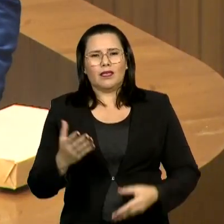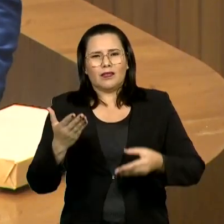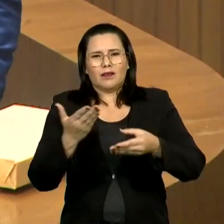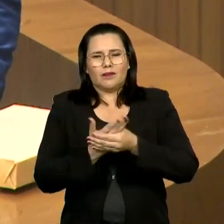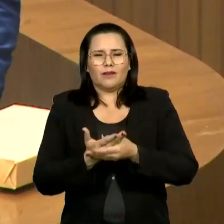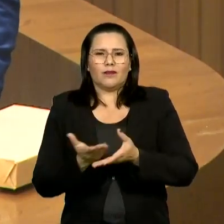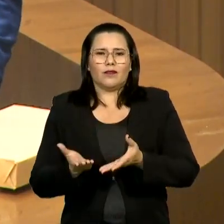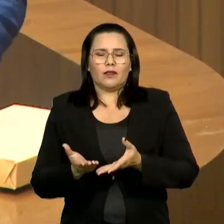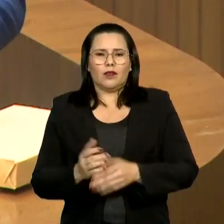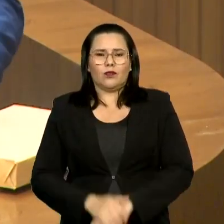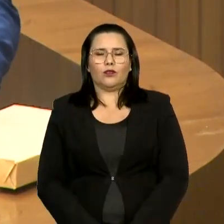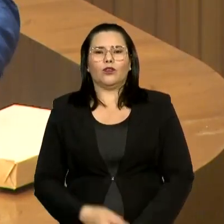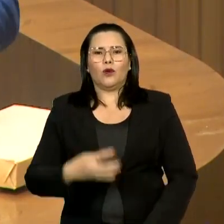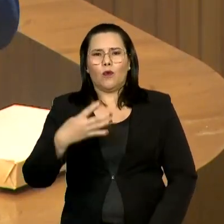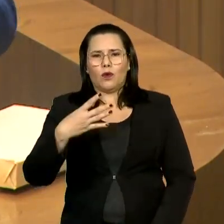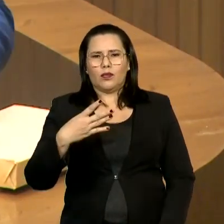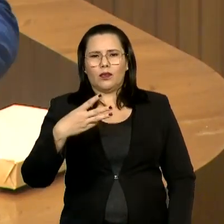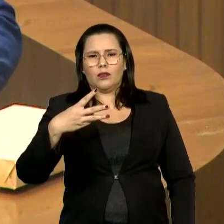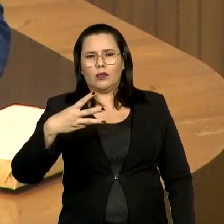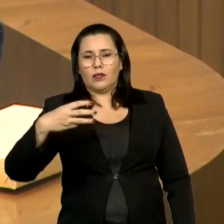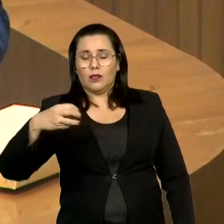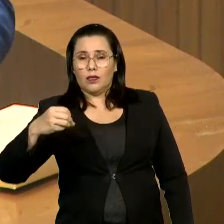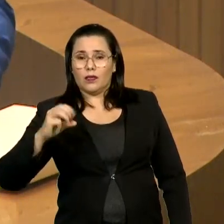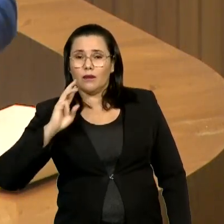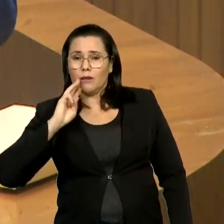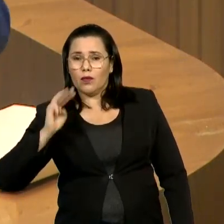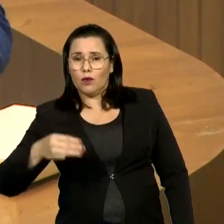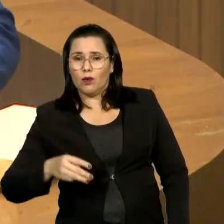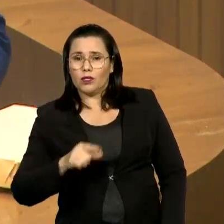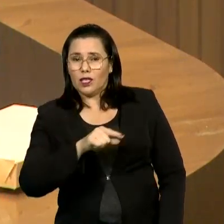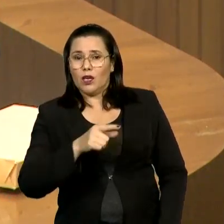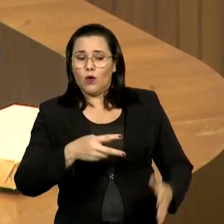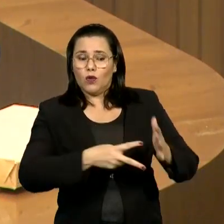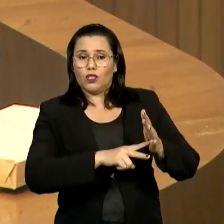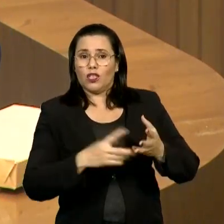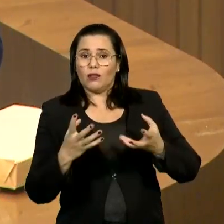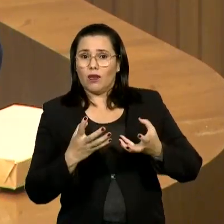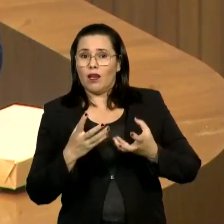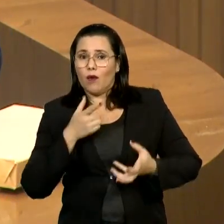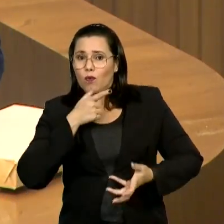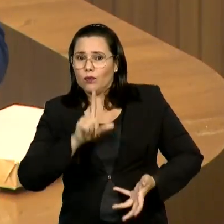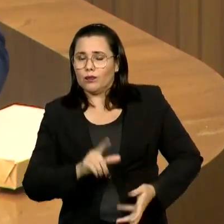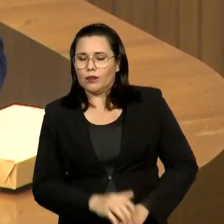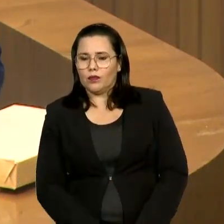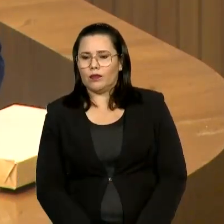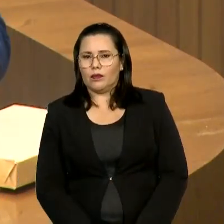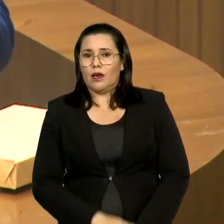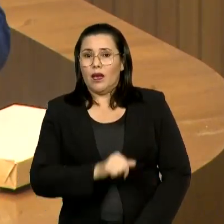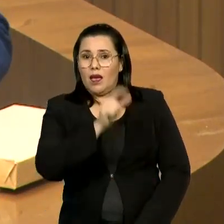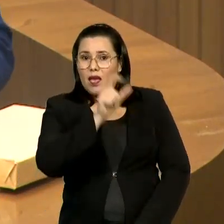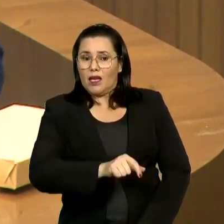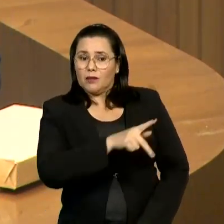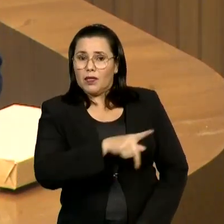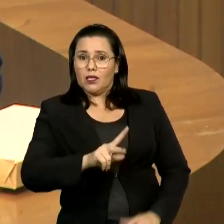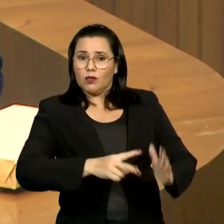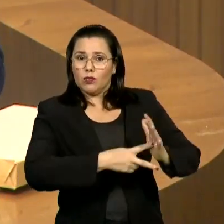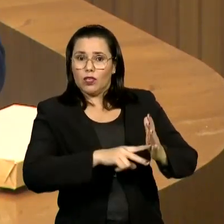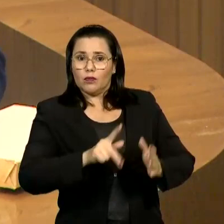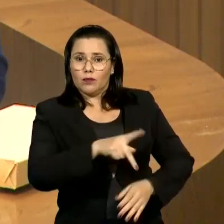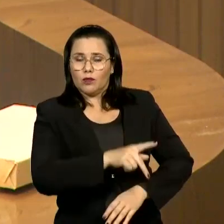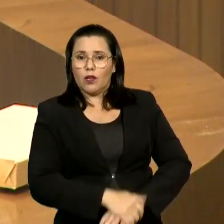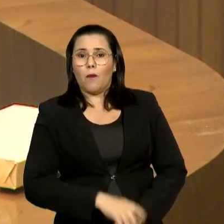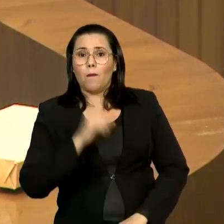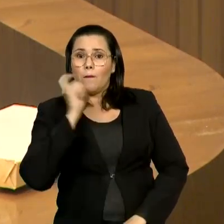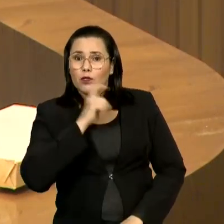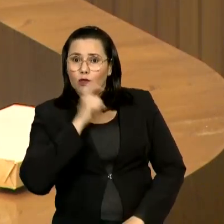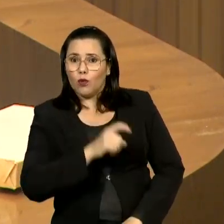milhões. Esse cidadão é um malfeitor, é um mentiroso e precisa ser investigado pelo Ministério Público,